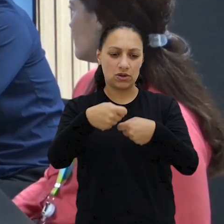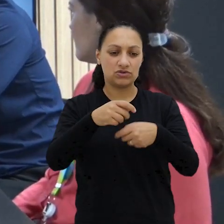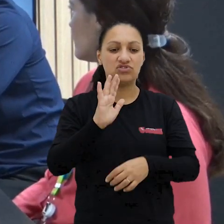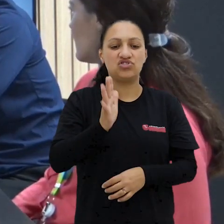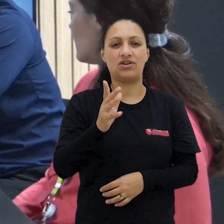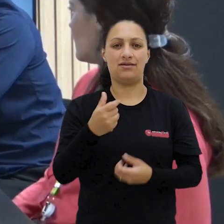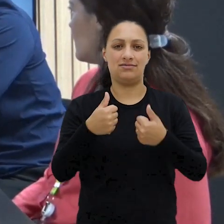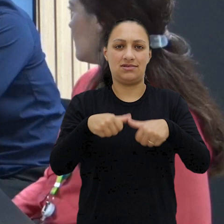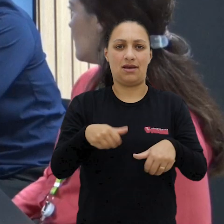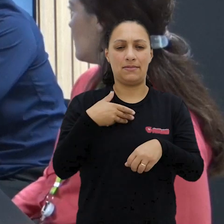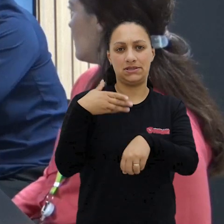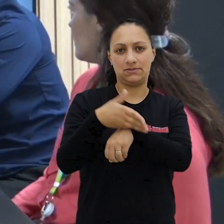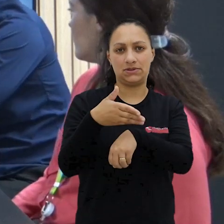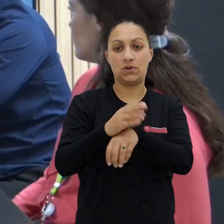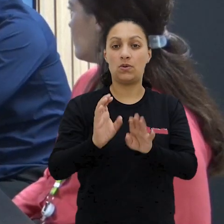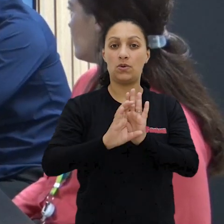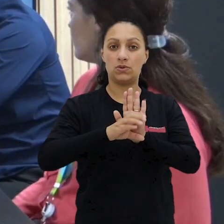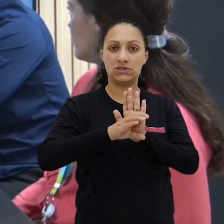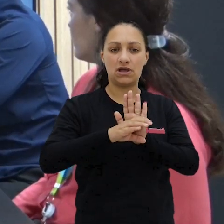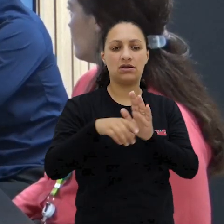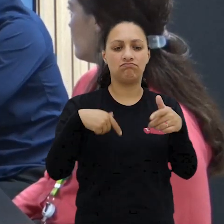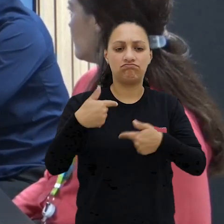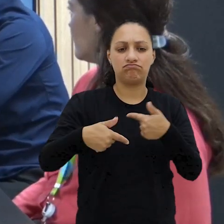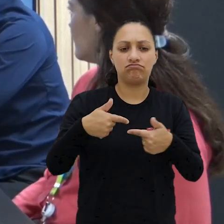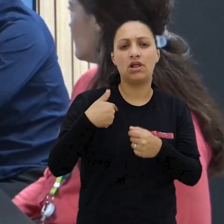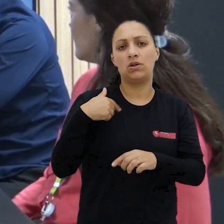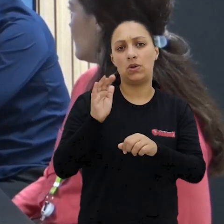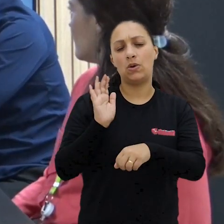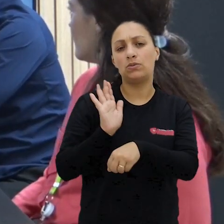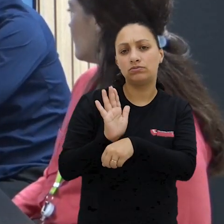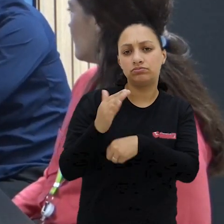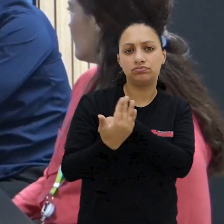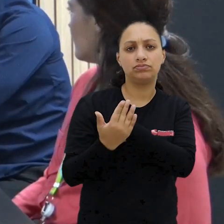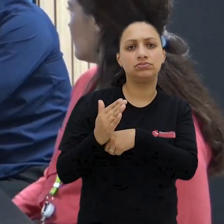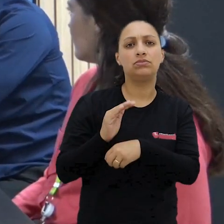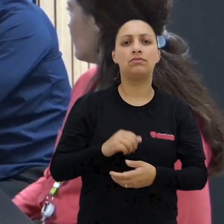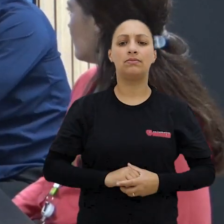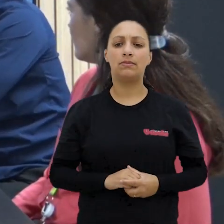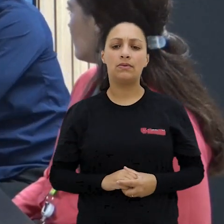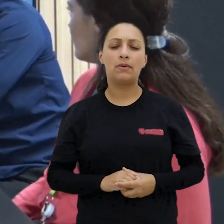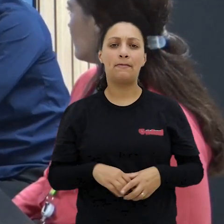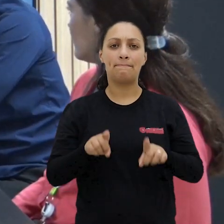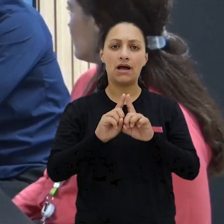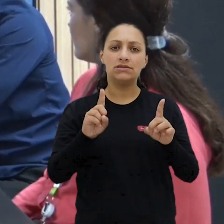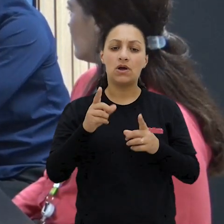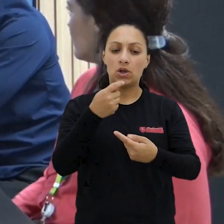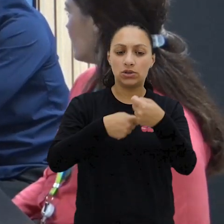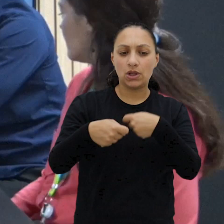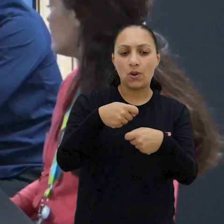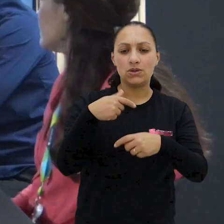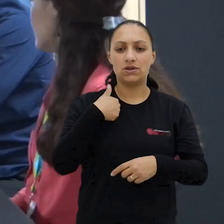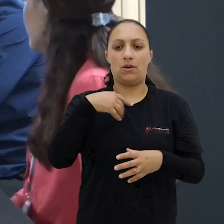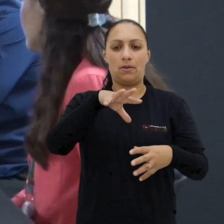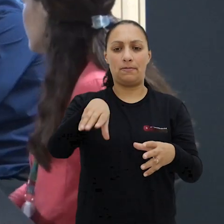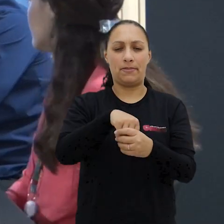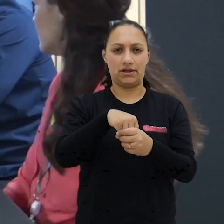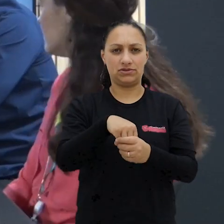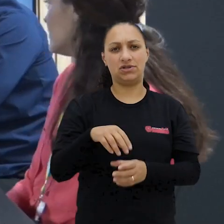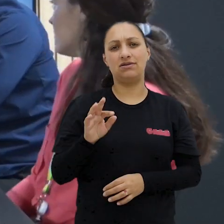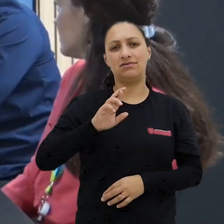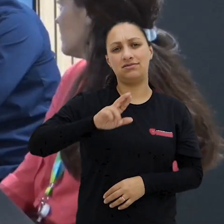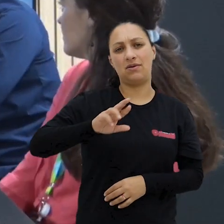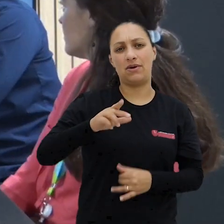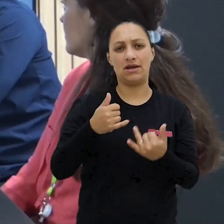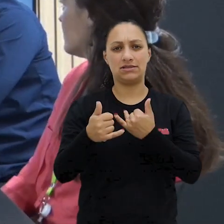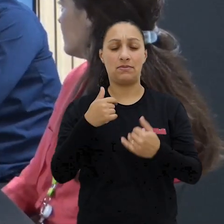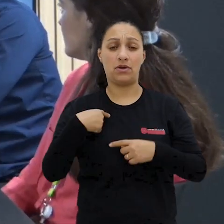é esse conceito que todo mundo tá, eu trabalho, eu colaboro, né? Por um negócio que eu faço parte. Não